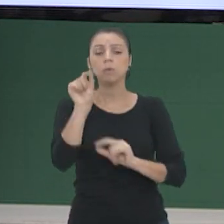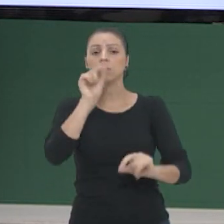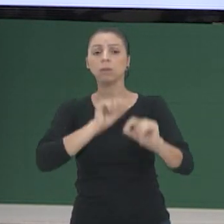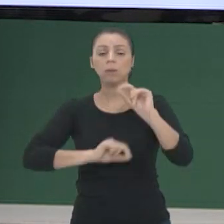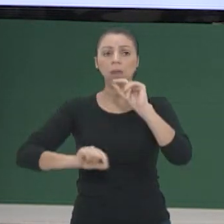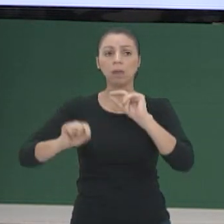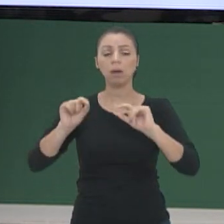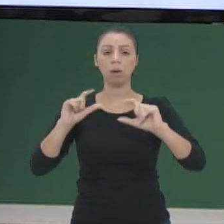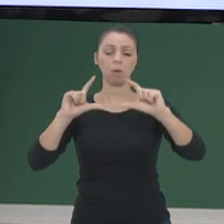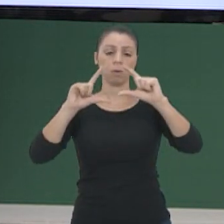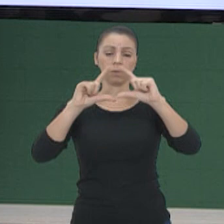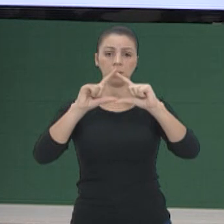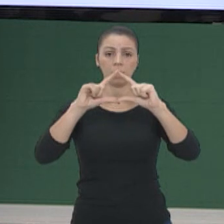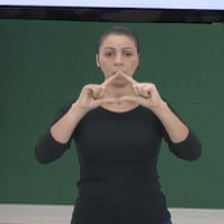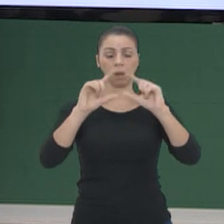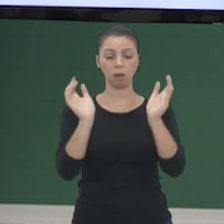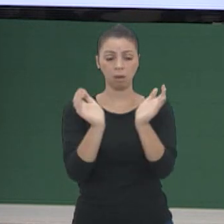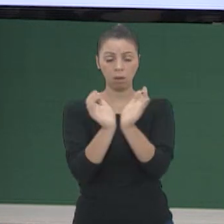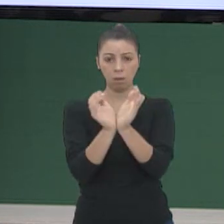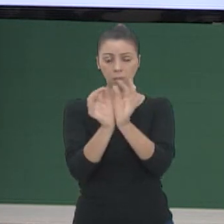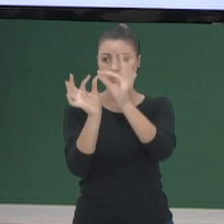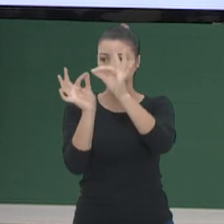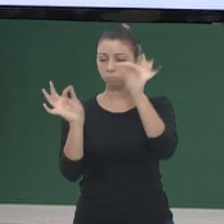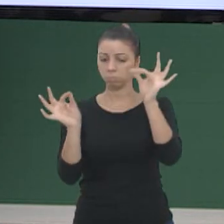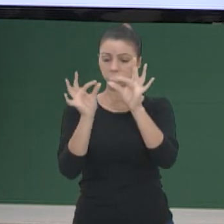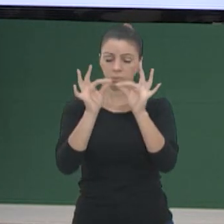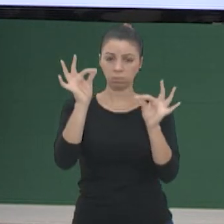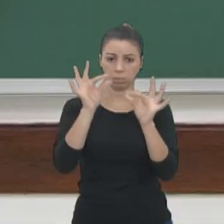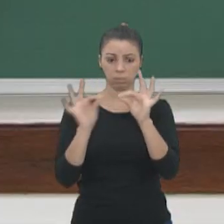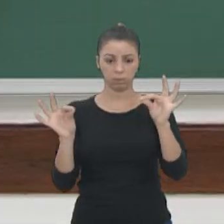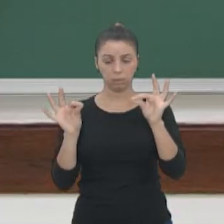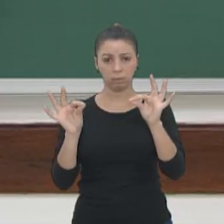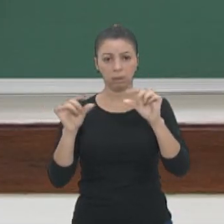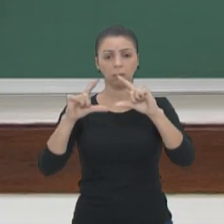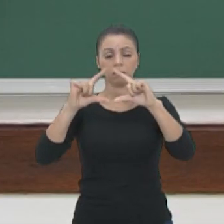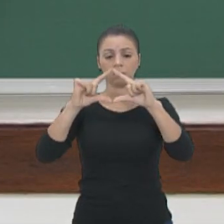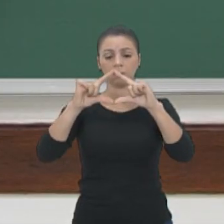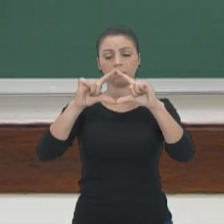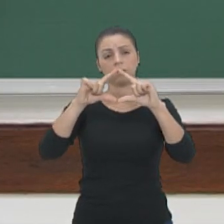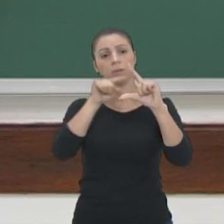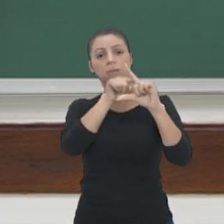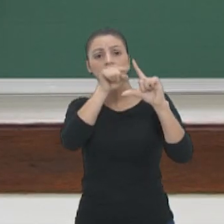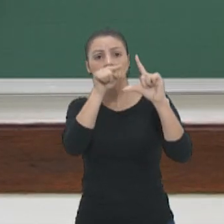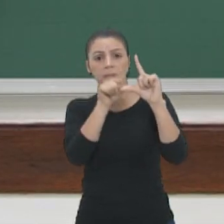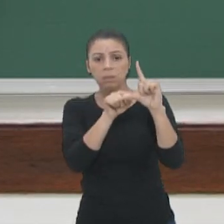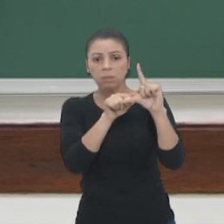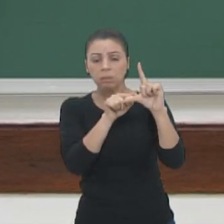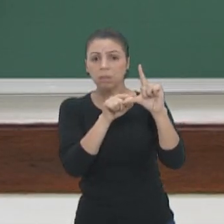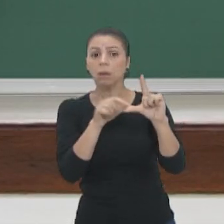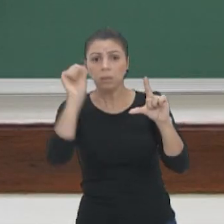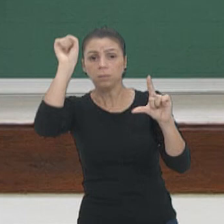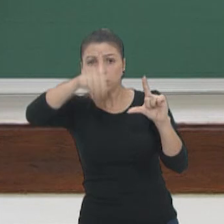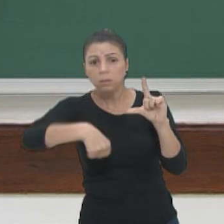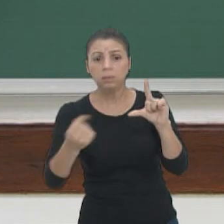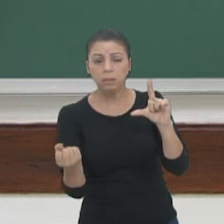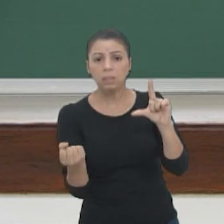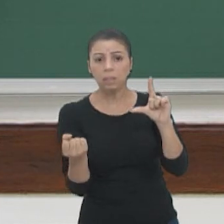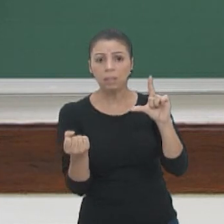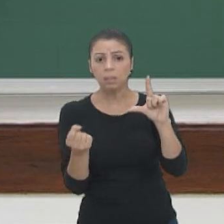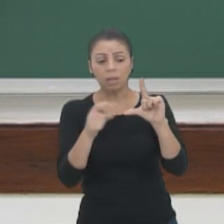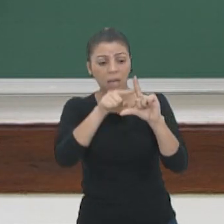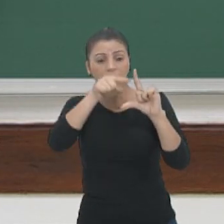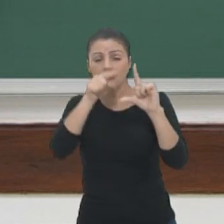O triângulo pode ser classificado pelos seus ângulos? Sim, eu respondi sim para vocês, foi o primeiro quiz ao qual eu